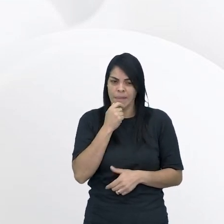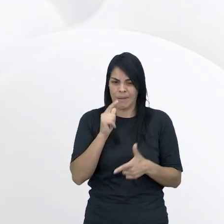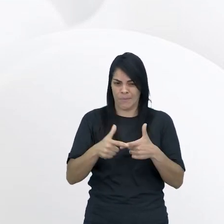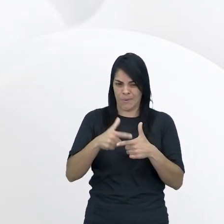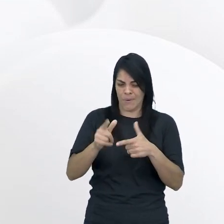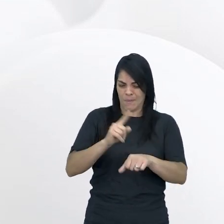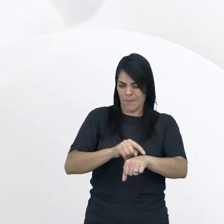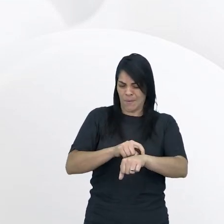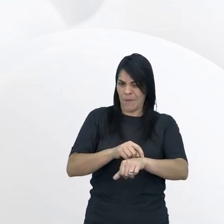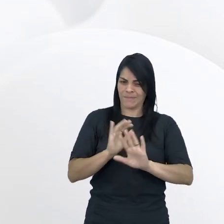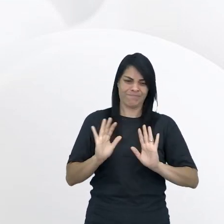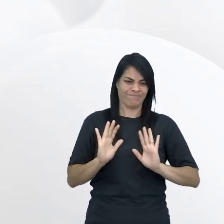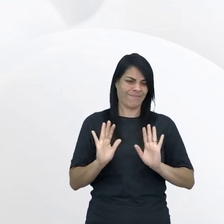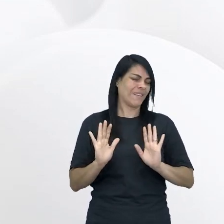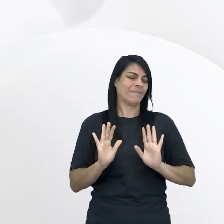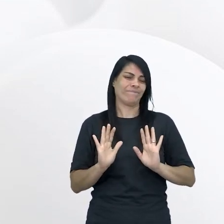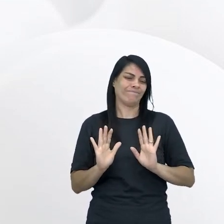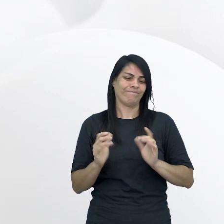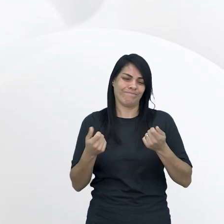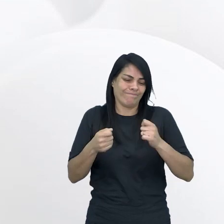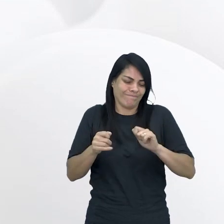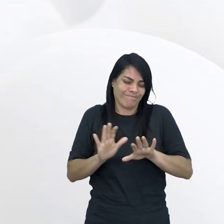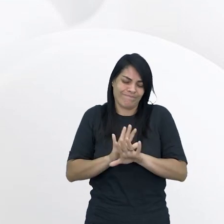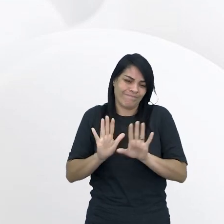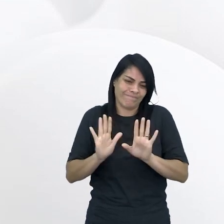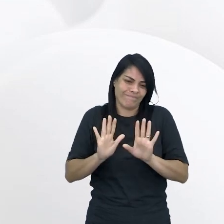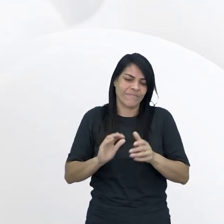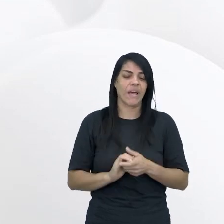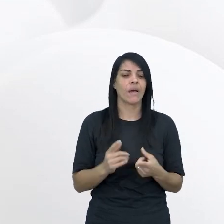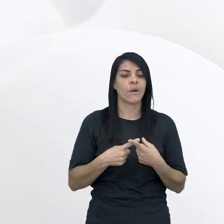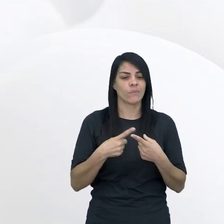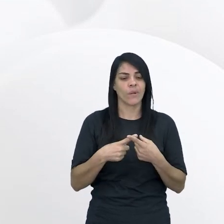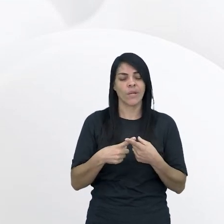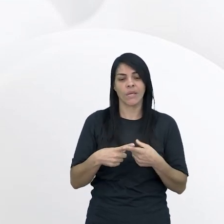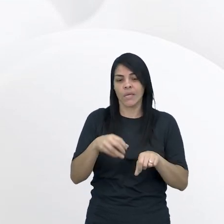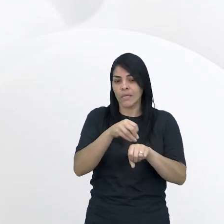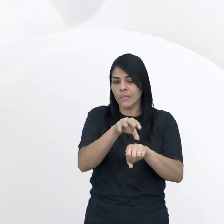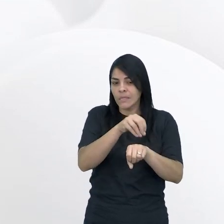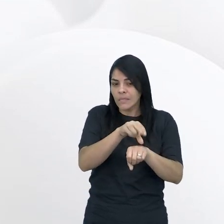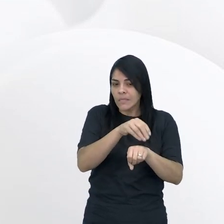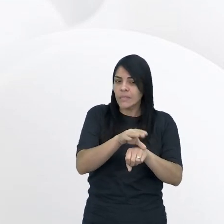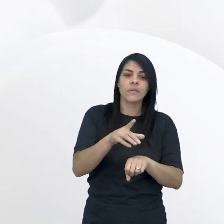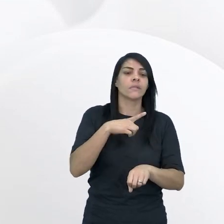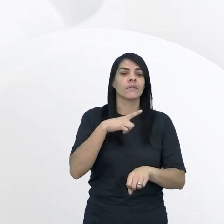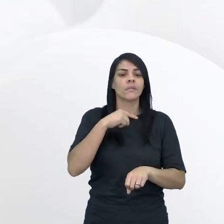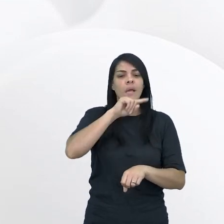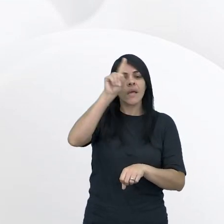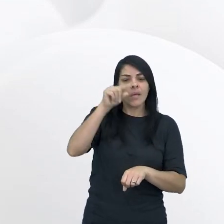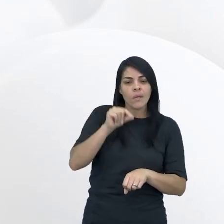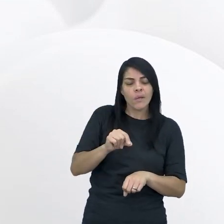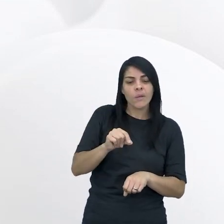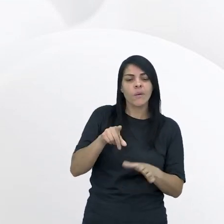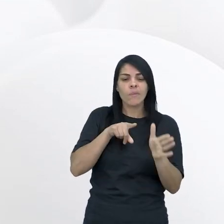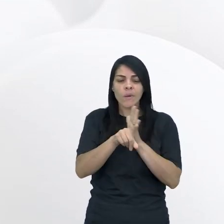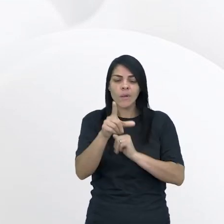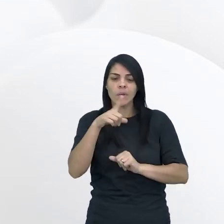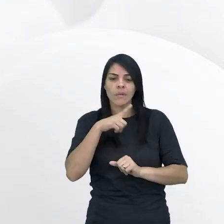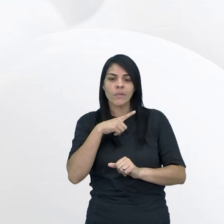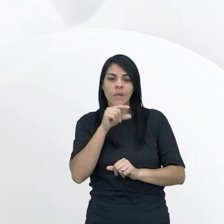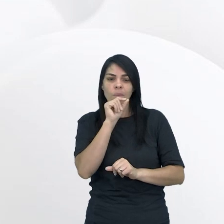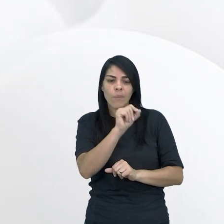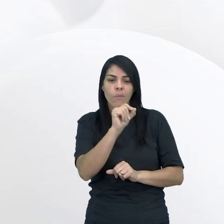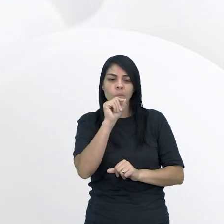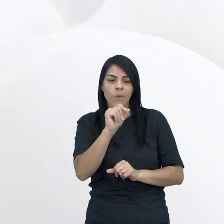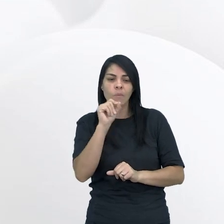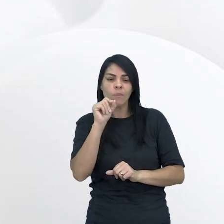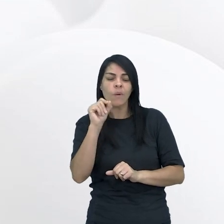nesse momento? Não, porque ali nas instruções, onde está a interrogação, eu tenho os pontilhados,